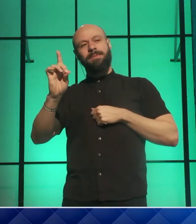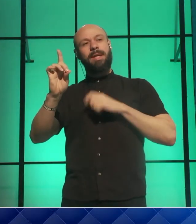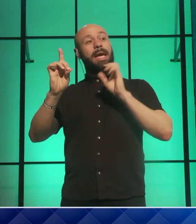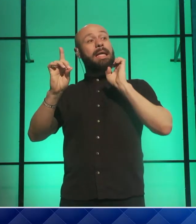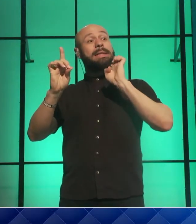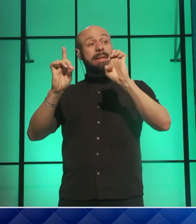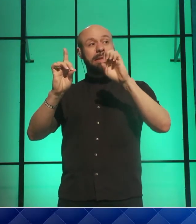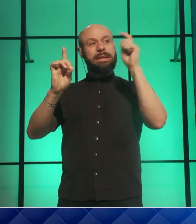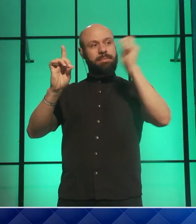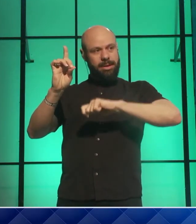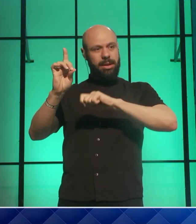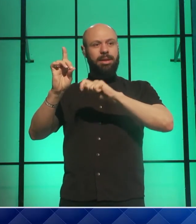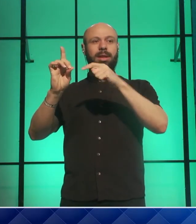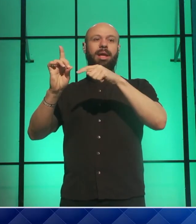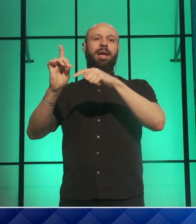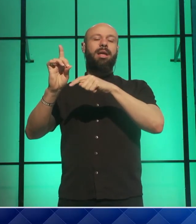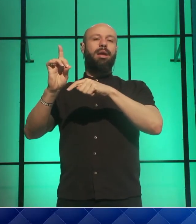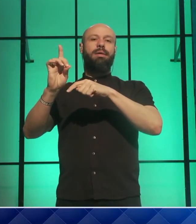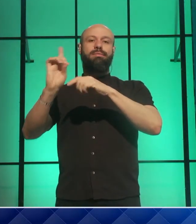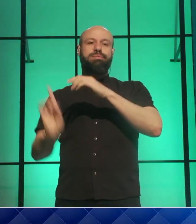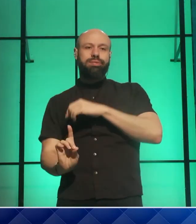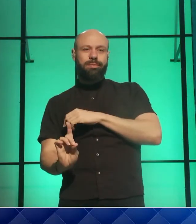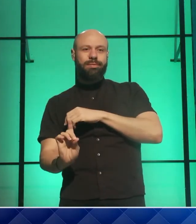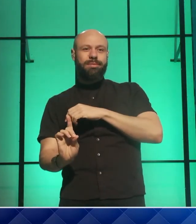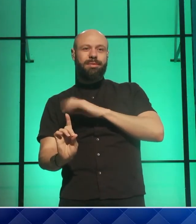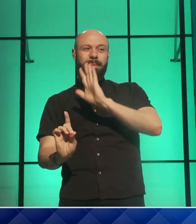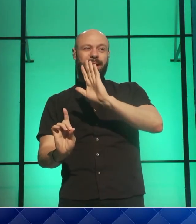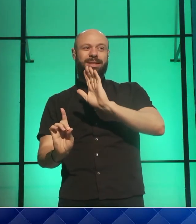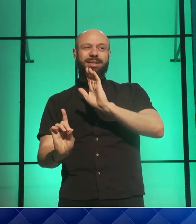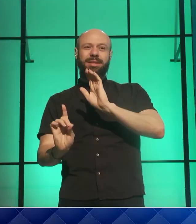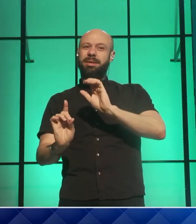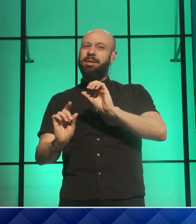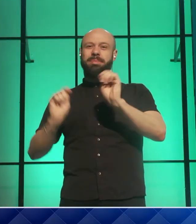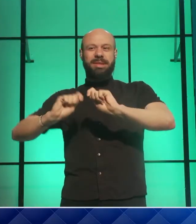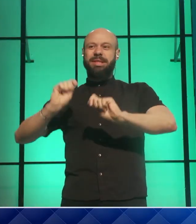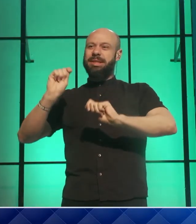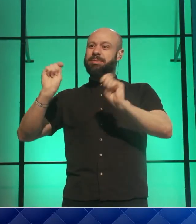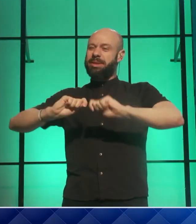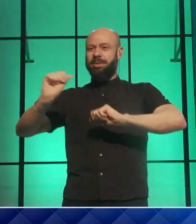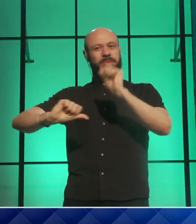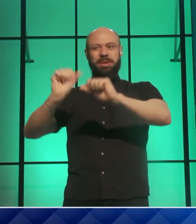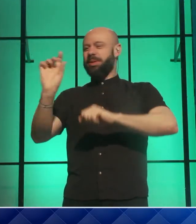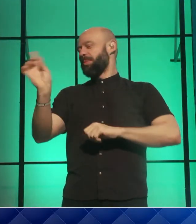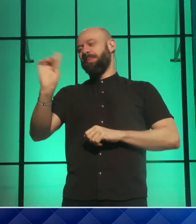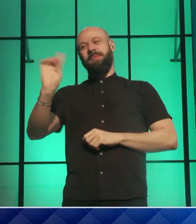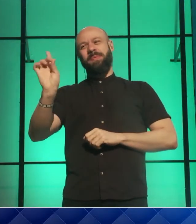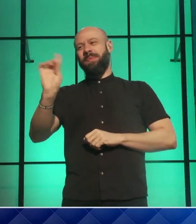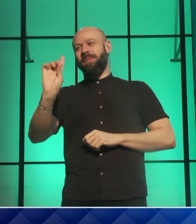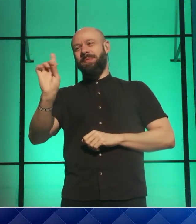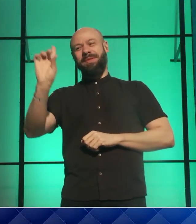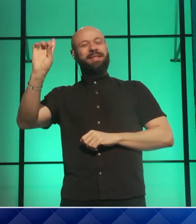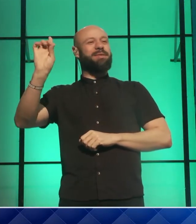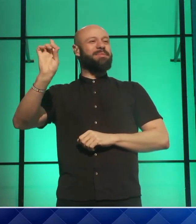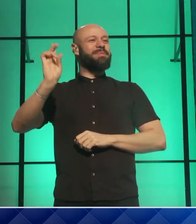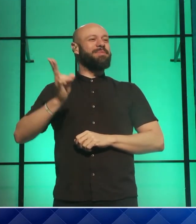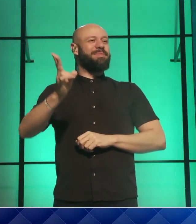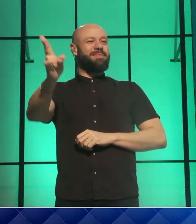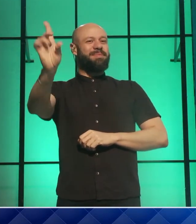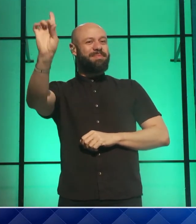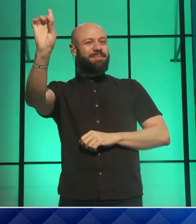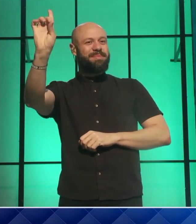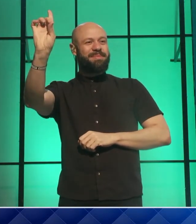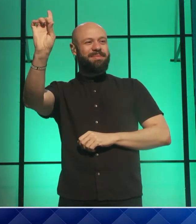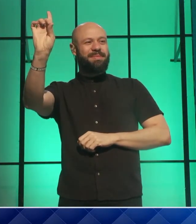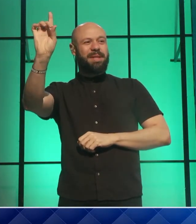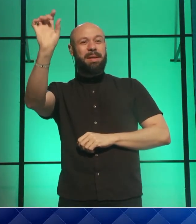o nosso Deus, e não mudo. Eu sou o Senhor e não mudo. Esse é o